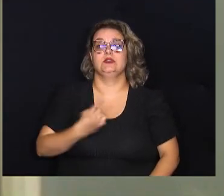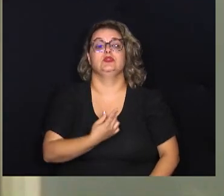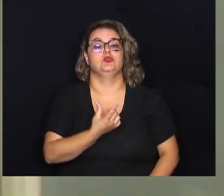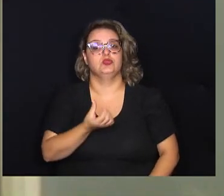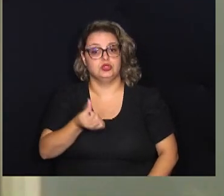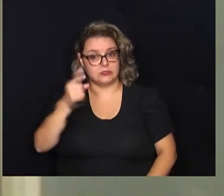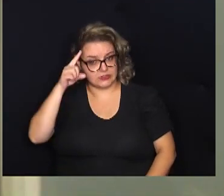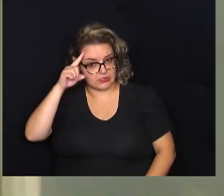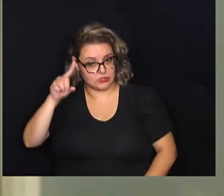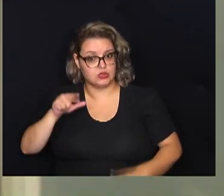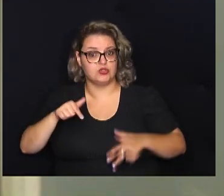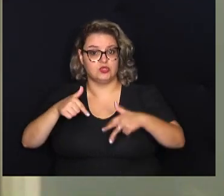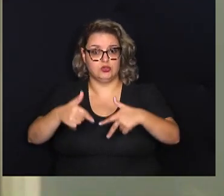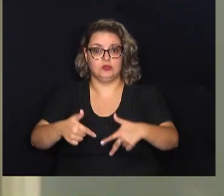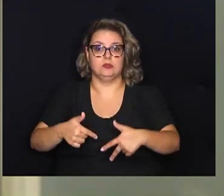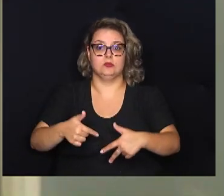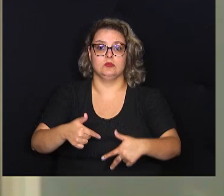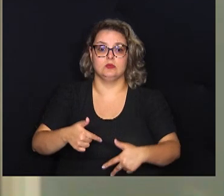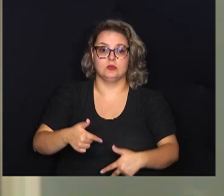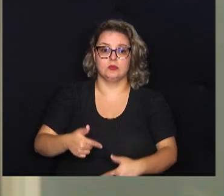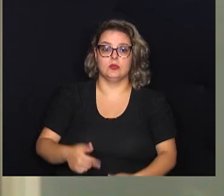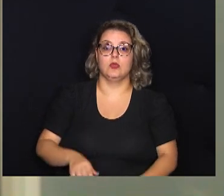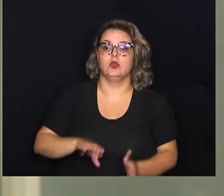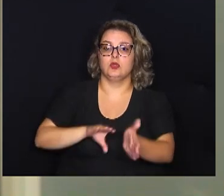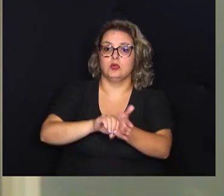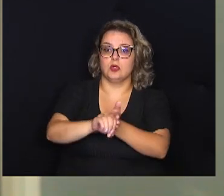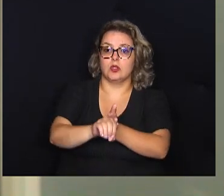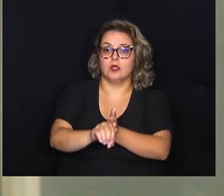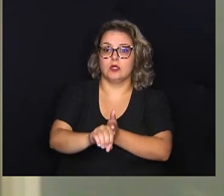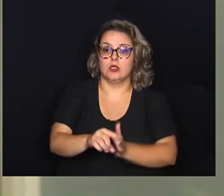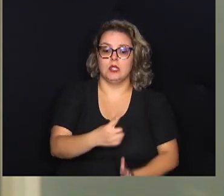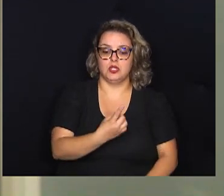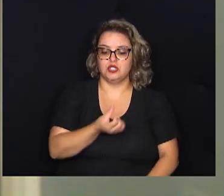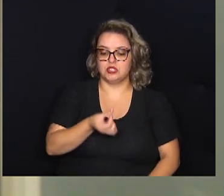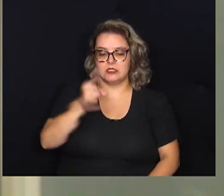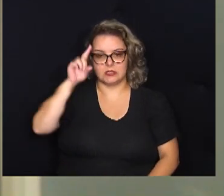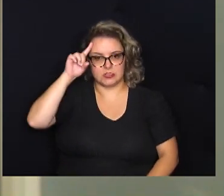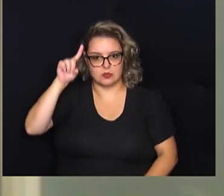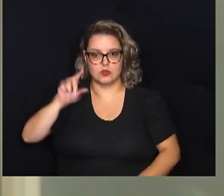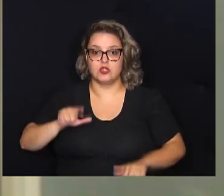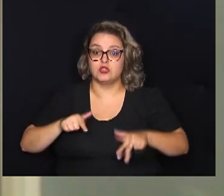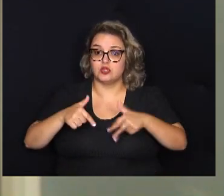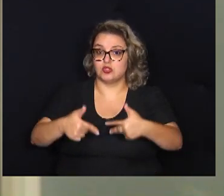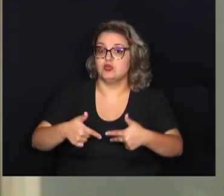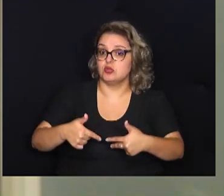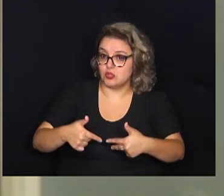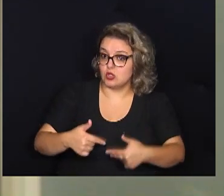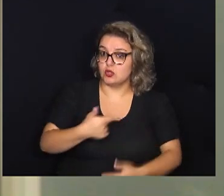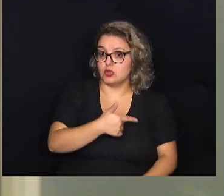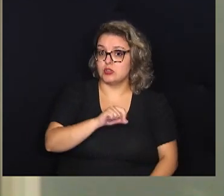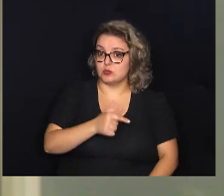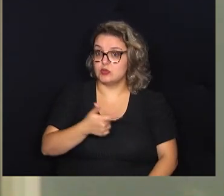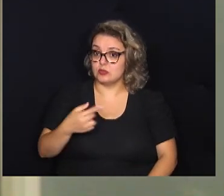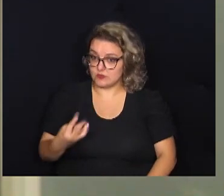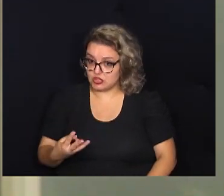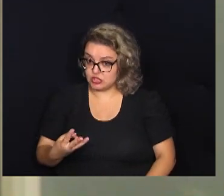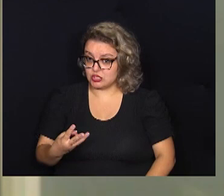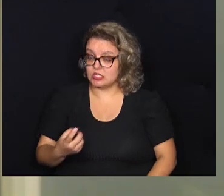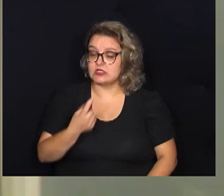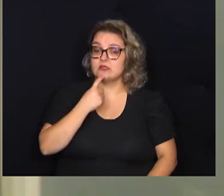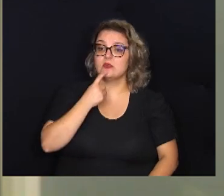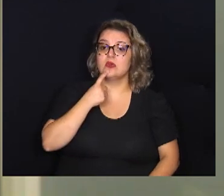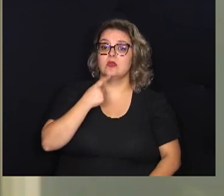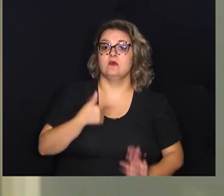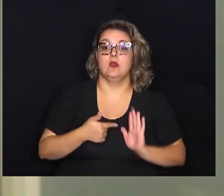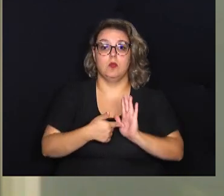dias de ativismo, é só entrar ali no Google, colocar 16 dias de ativismo 2023 em Campinas, vai aparecer